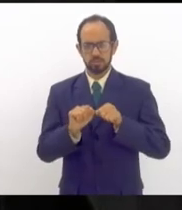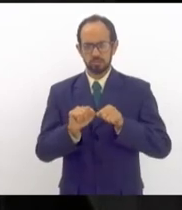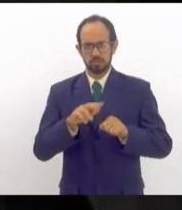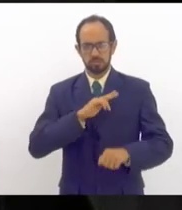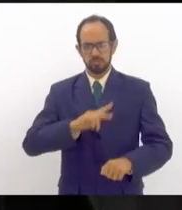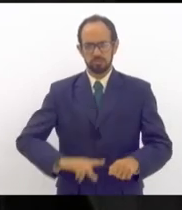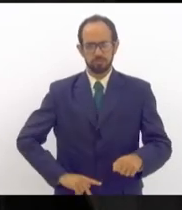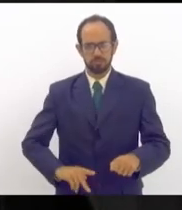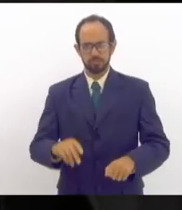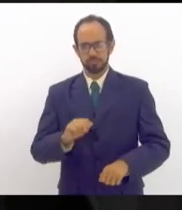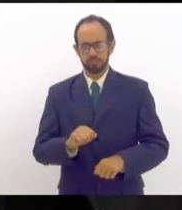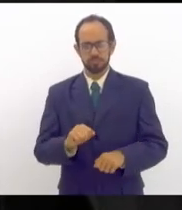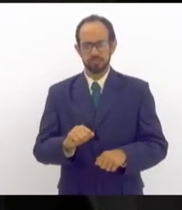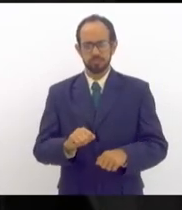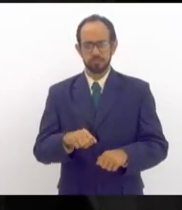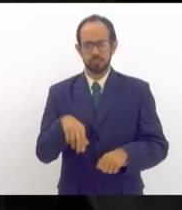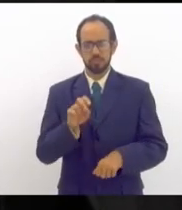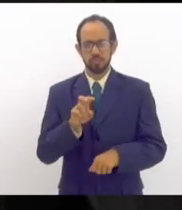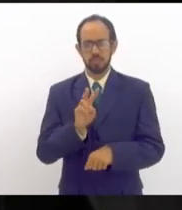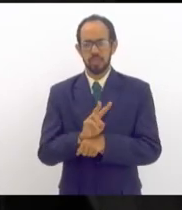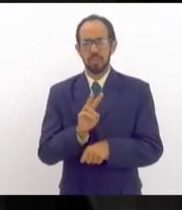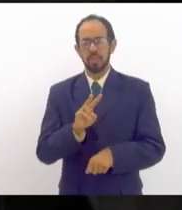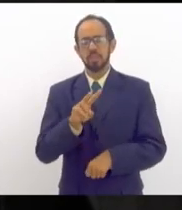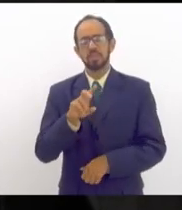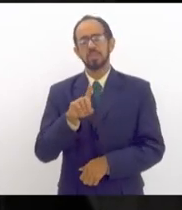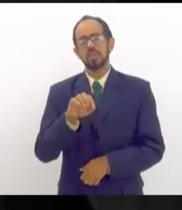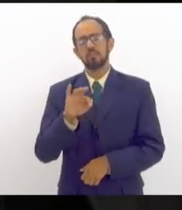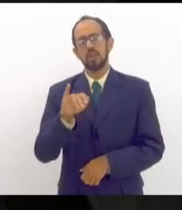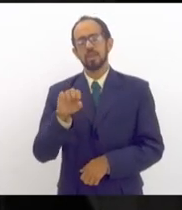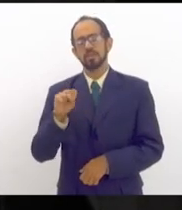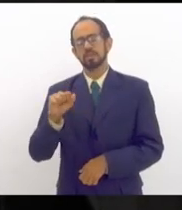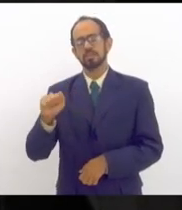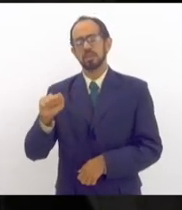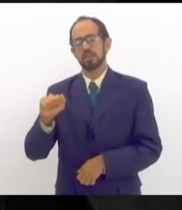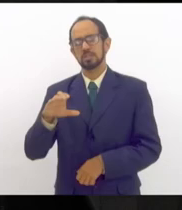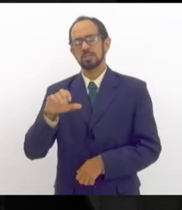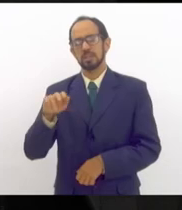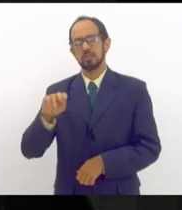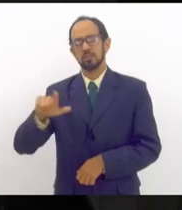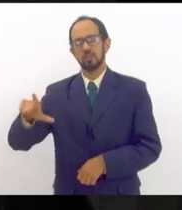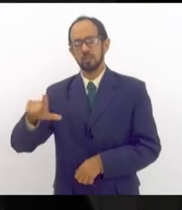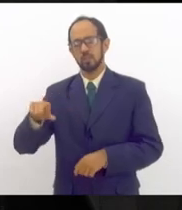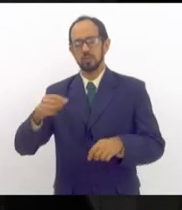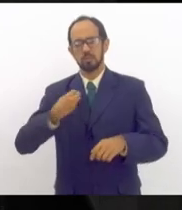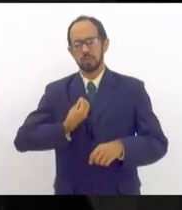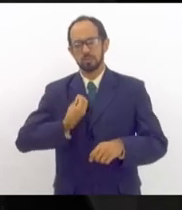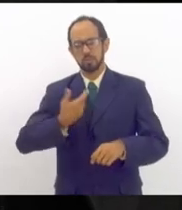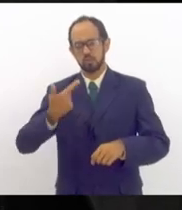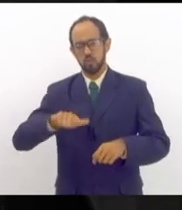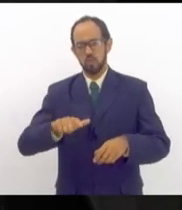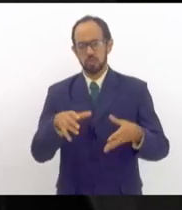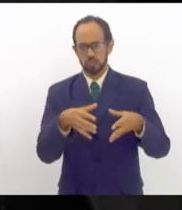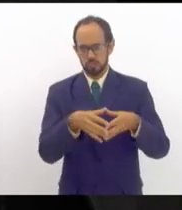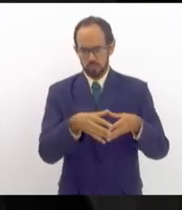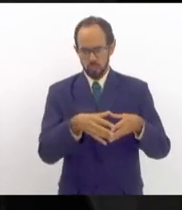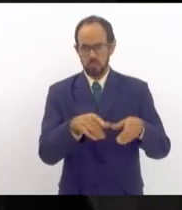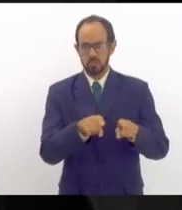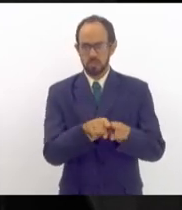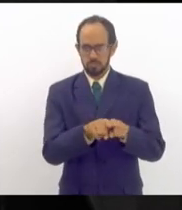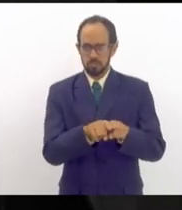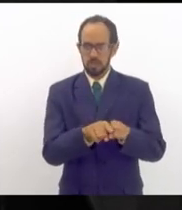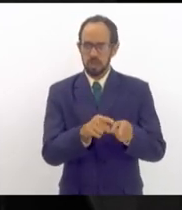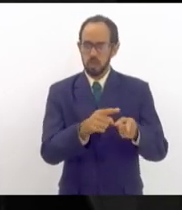comissão de Defesa Civil e participando de outras comissões dentre as quais a comissão de combate